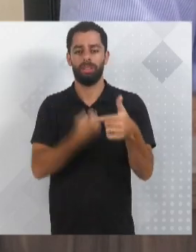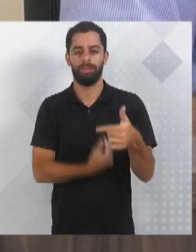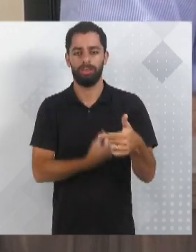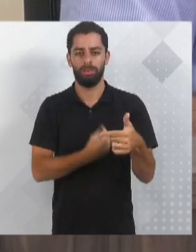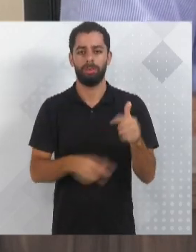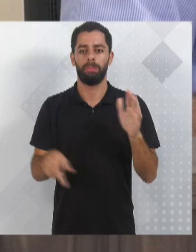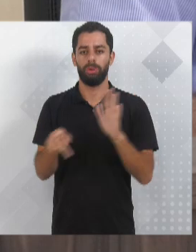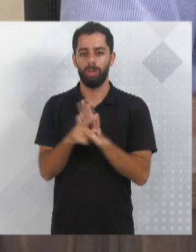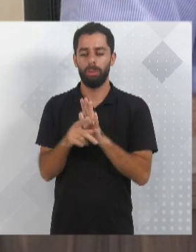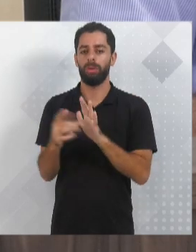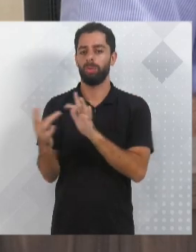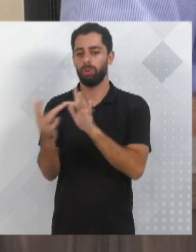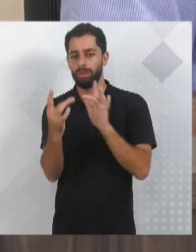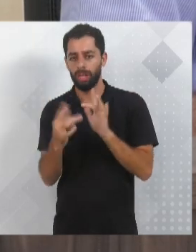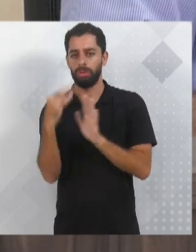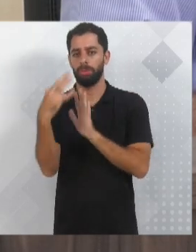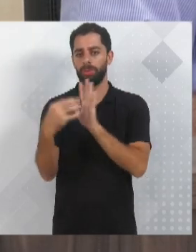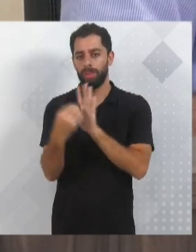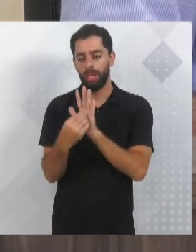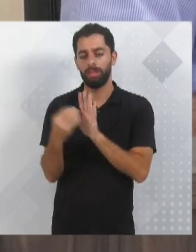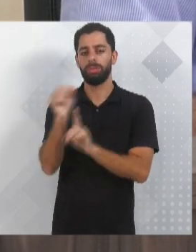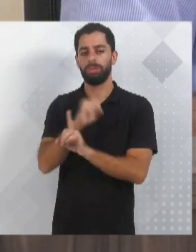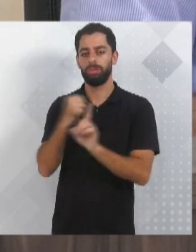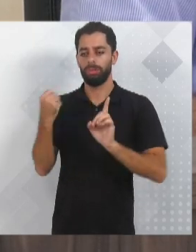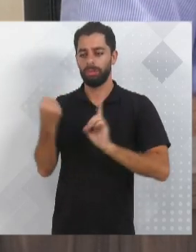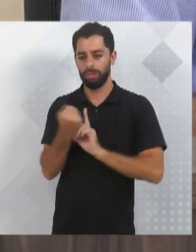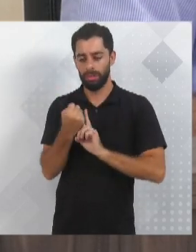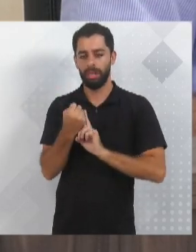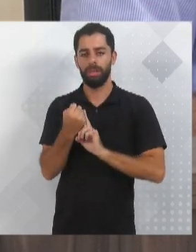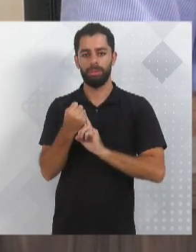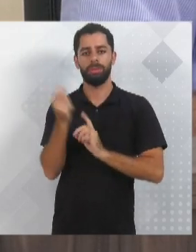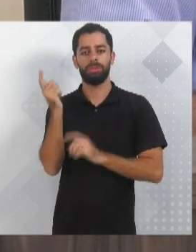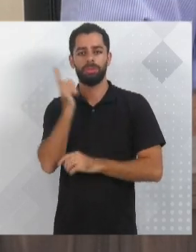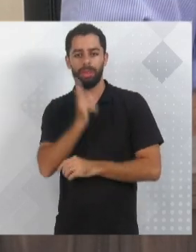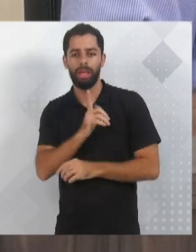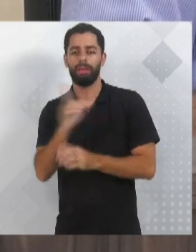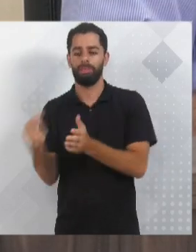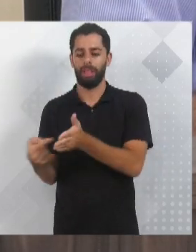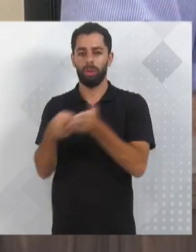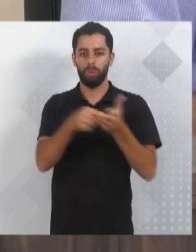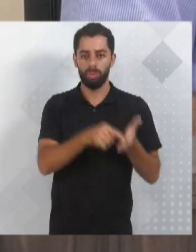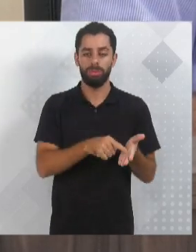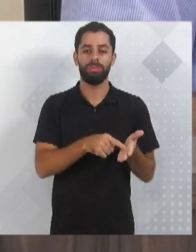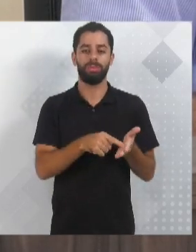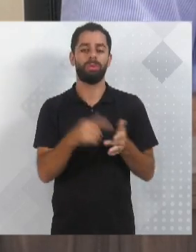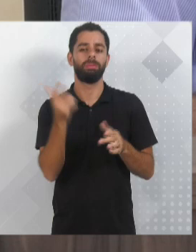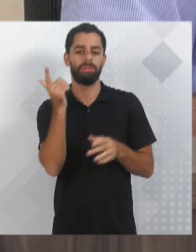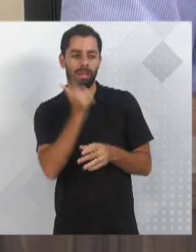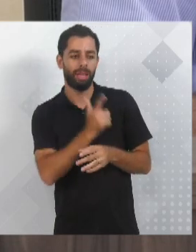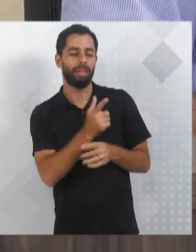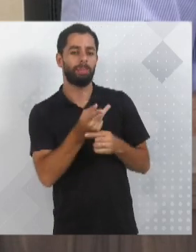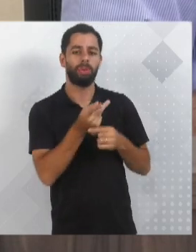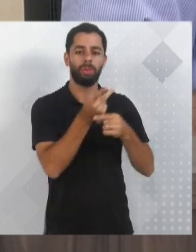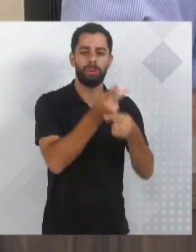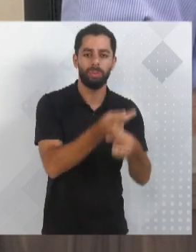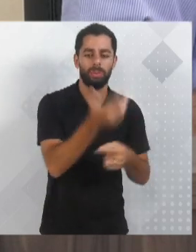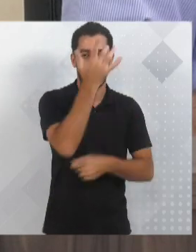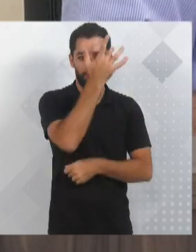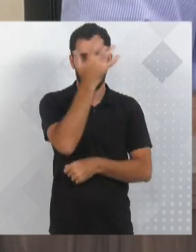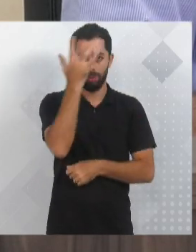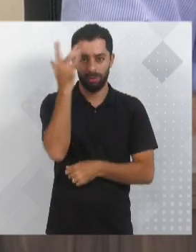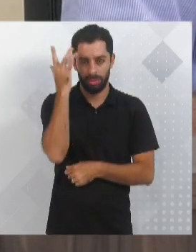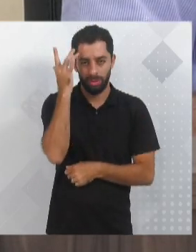serviço de abordagem social, que ele não só através de denúncias, mas também de busca ativa, para que